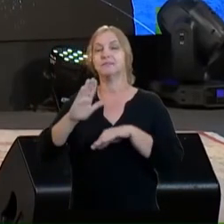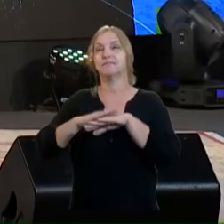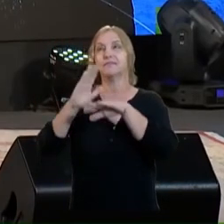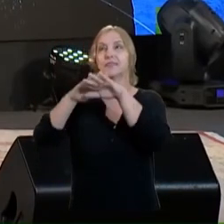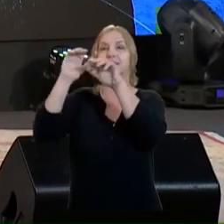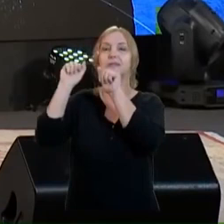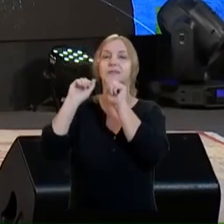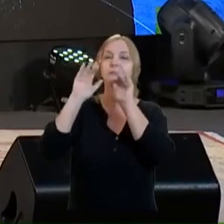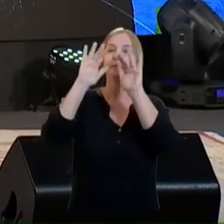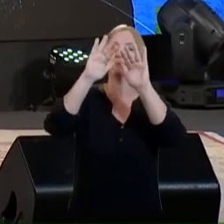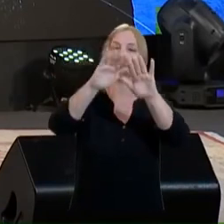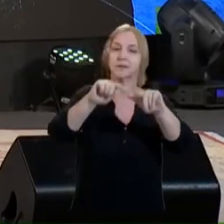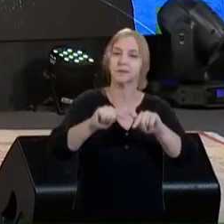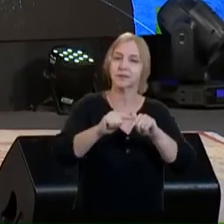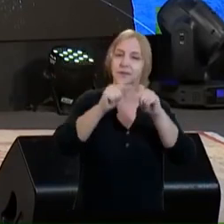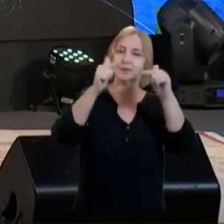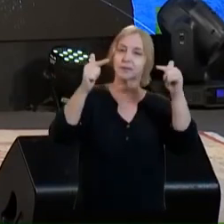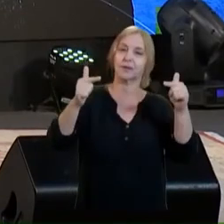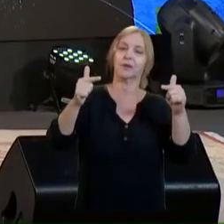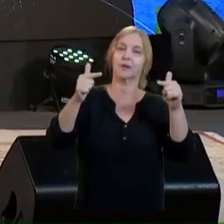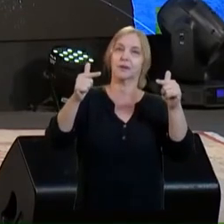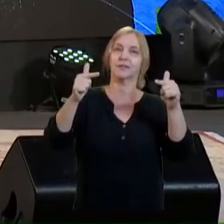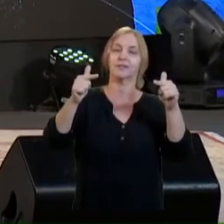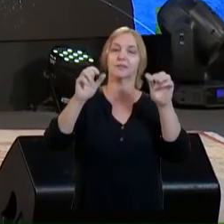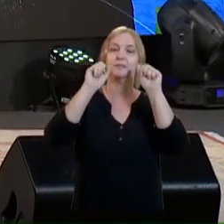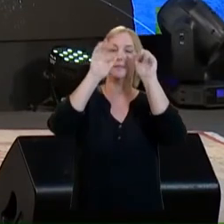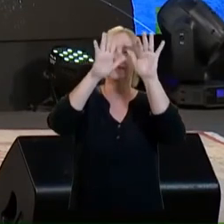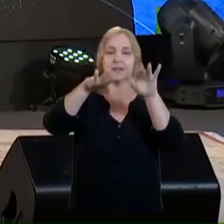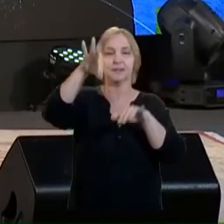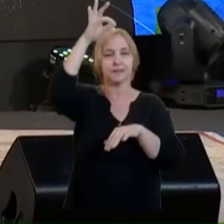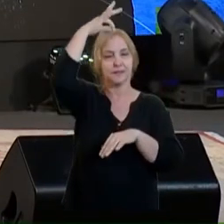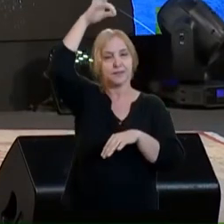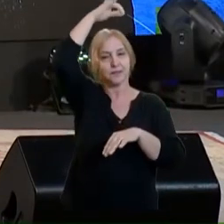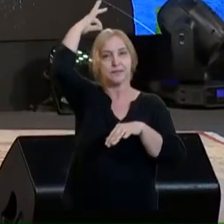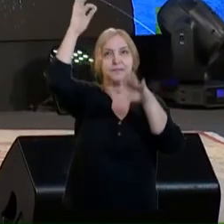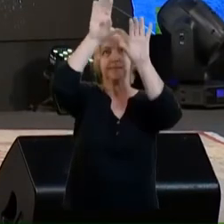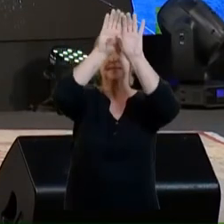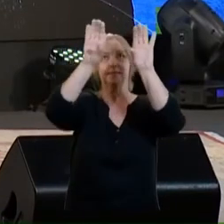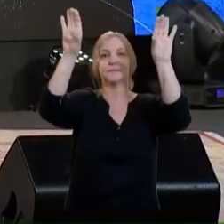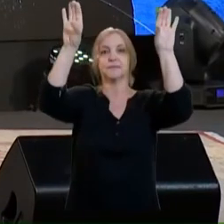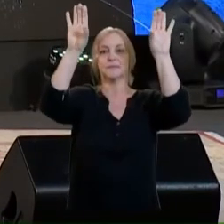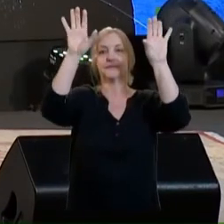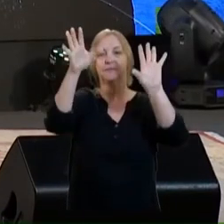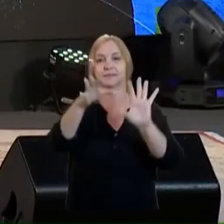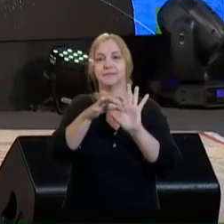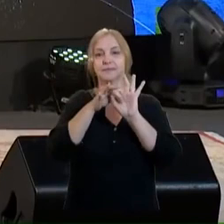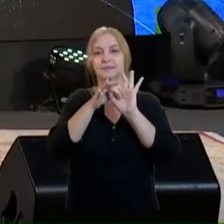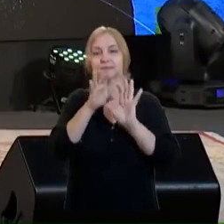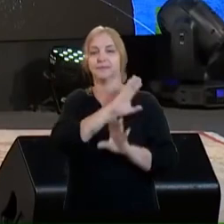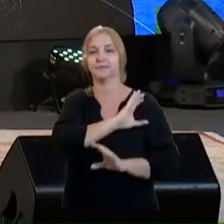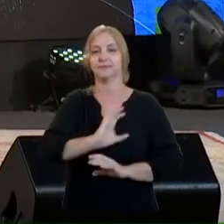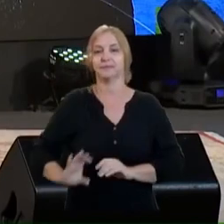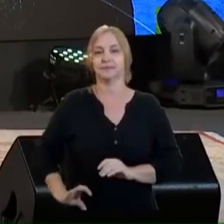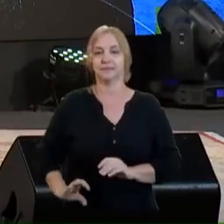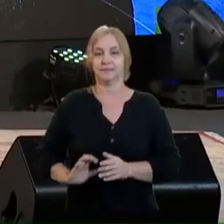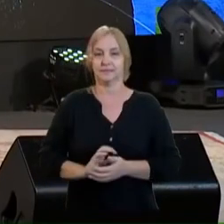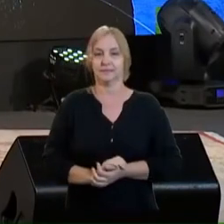toda sorte de bênção espiritual nas regiões celestiais em Cristo.